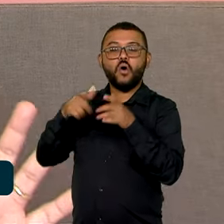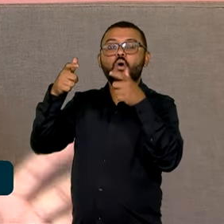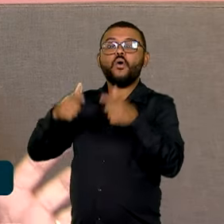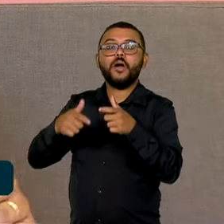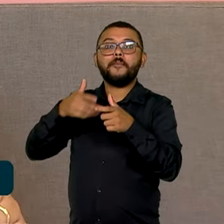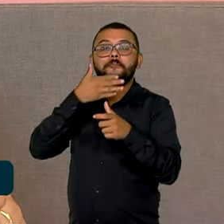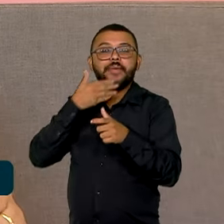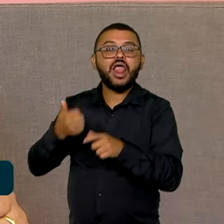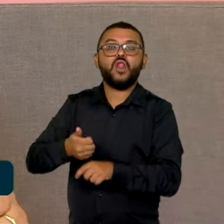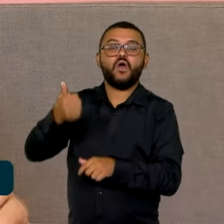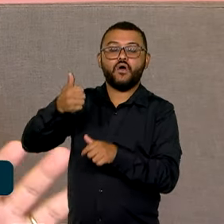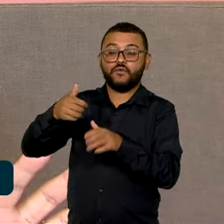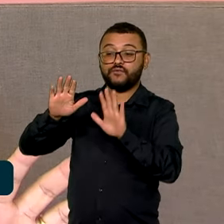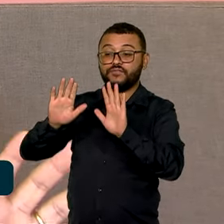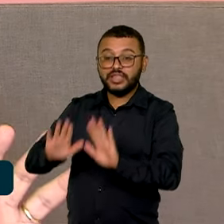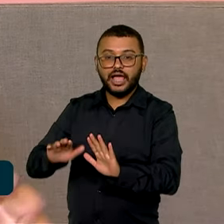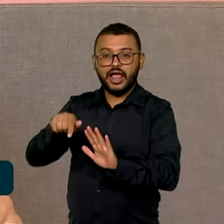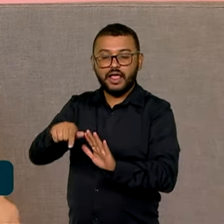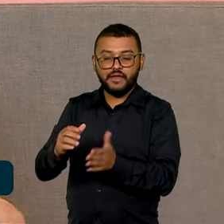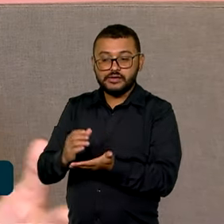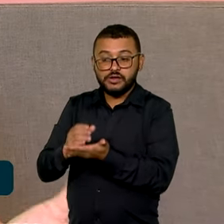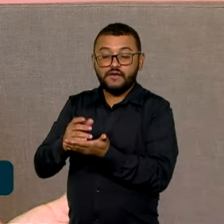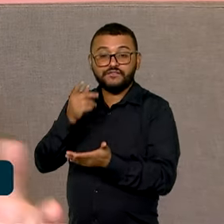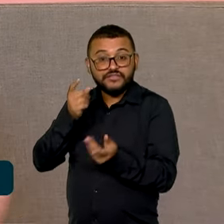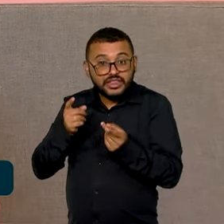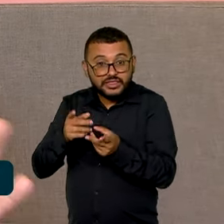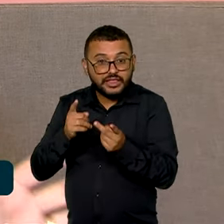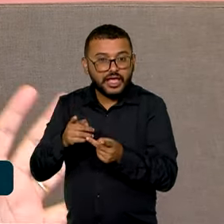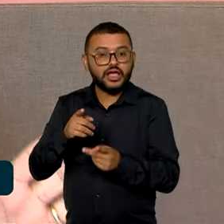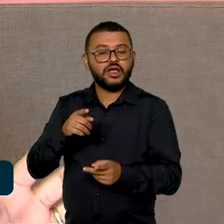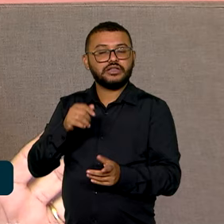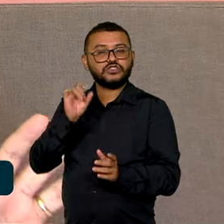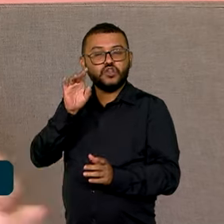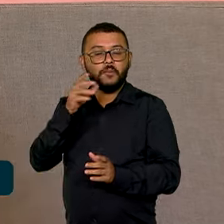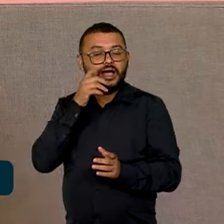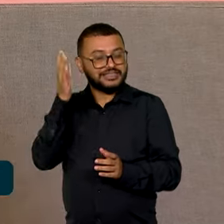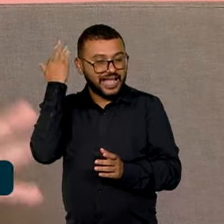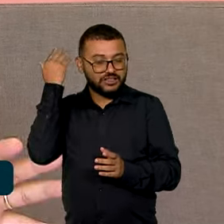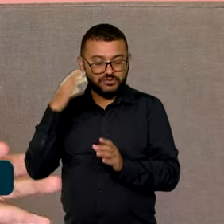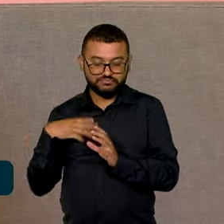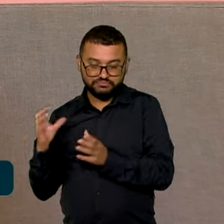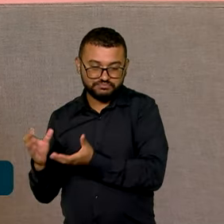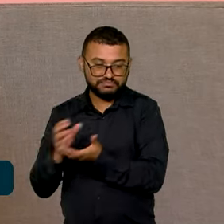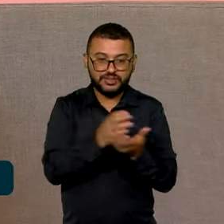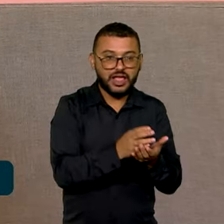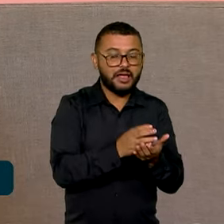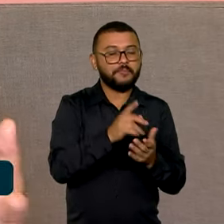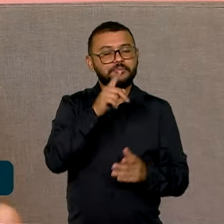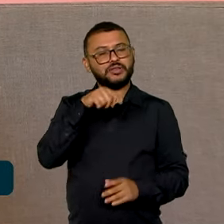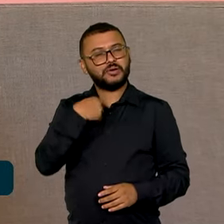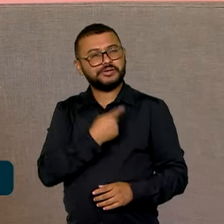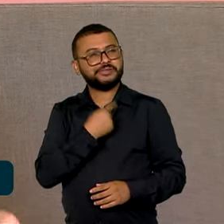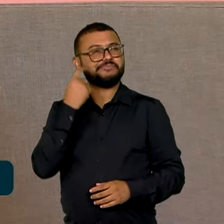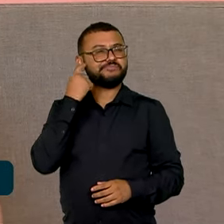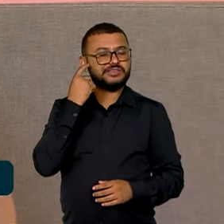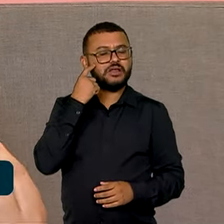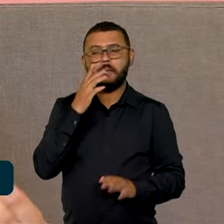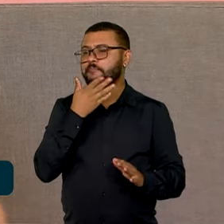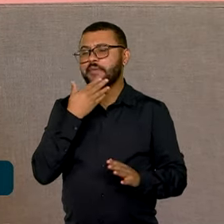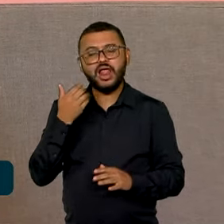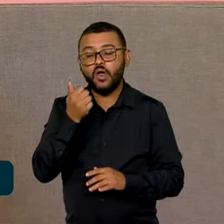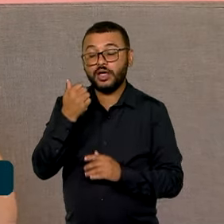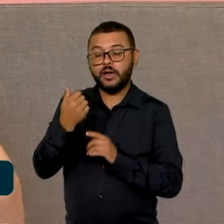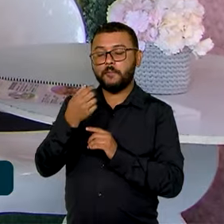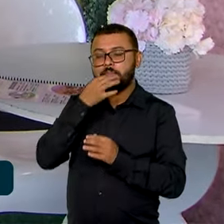né, para os cupcakes, assim. A princípio era só pegar e levar, né? Era só retirada. Mas os nossos clientes, não, Ju, faz,